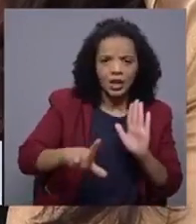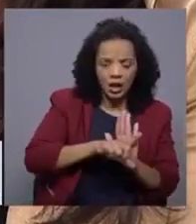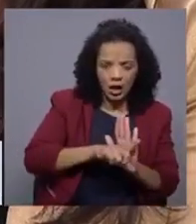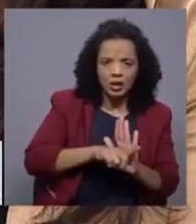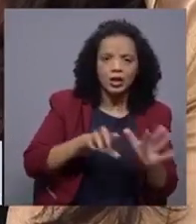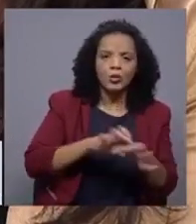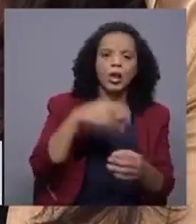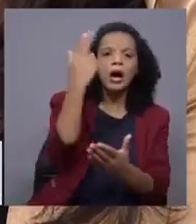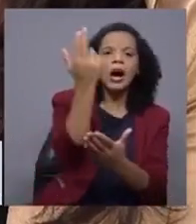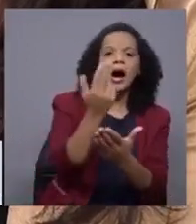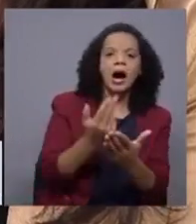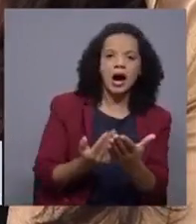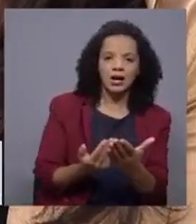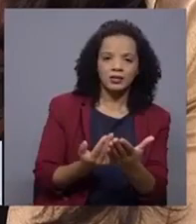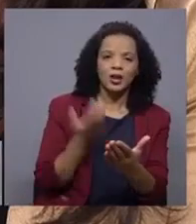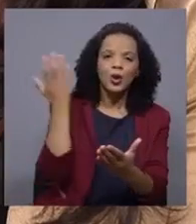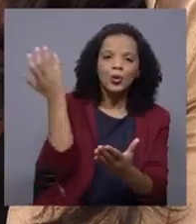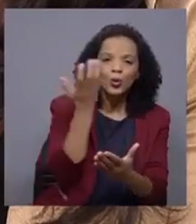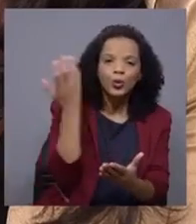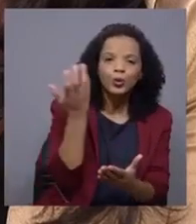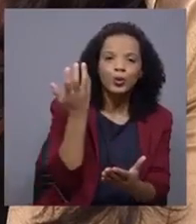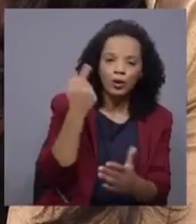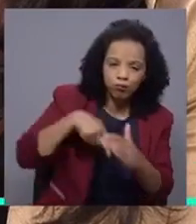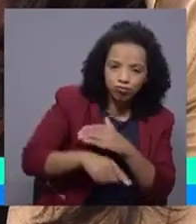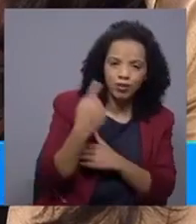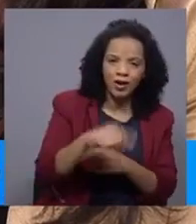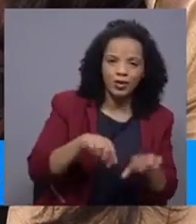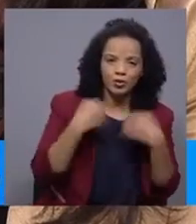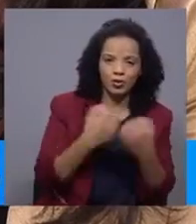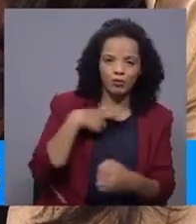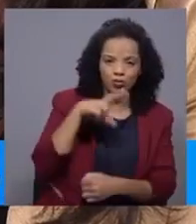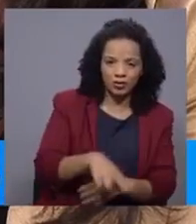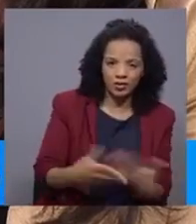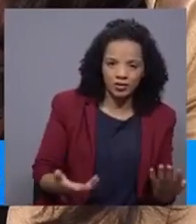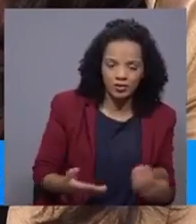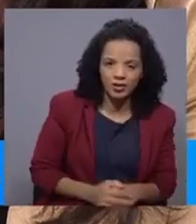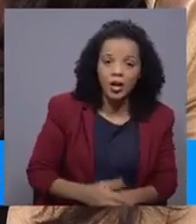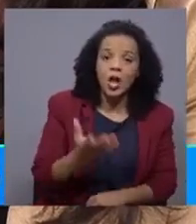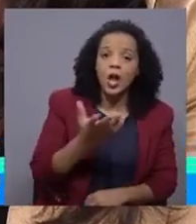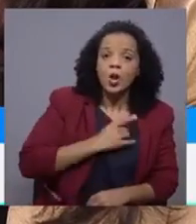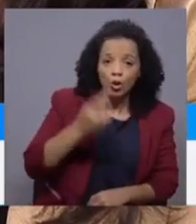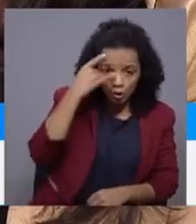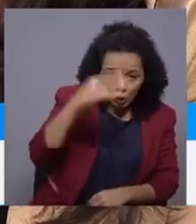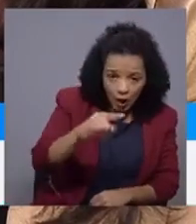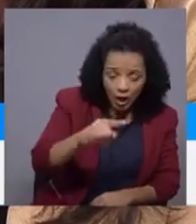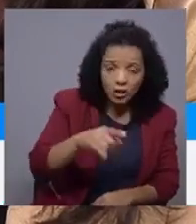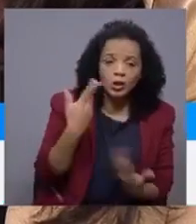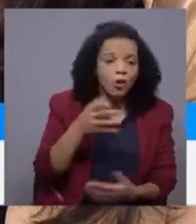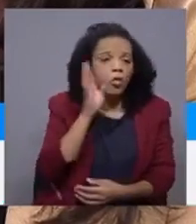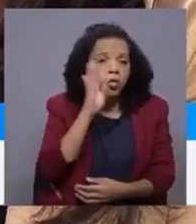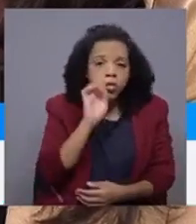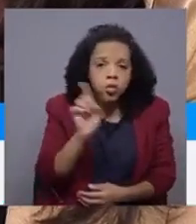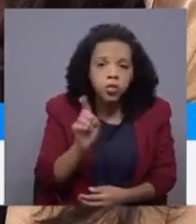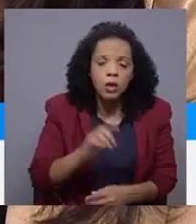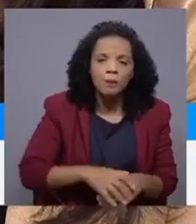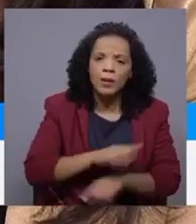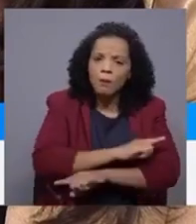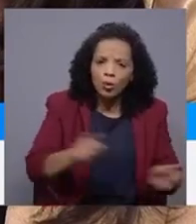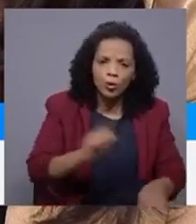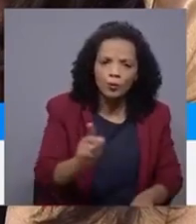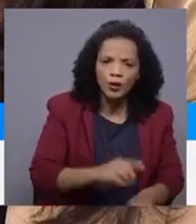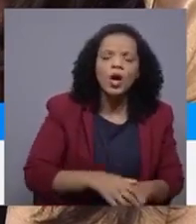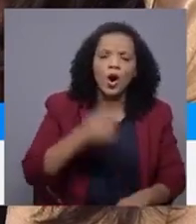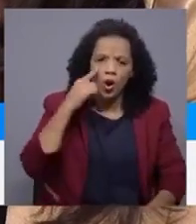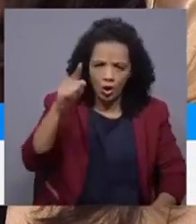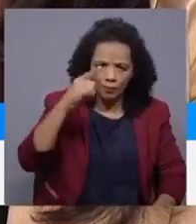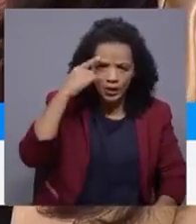arte performativa com raízes culturais profundas na sociedade portuguesa. Portanto, não gosta de touradas, não assista, não procure proibi-los, não se diz com o olho.